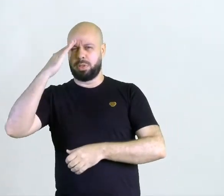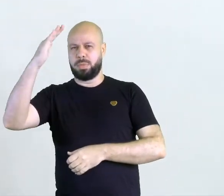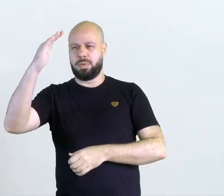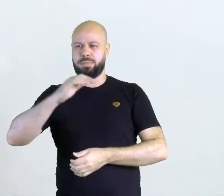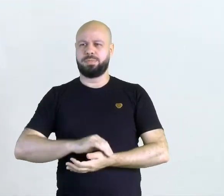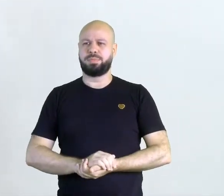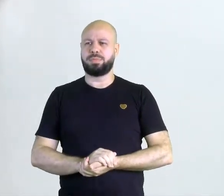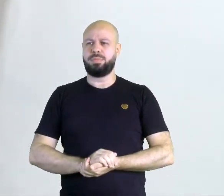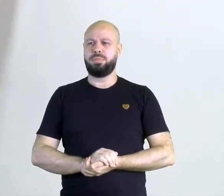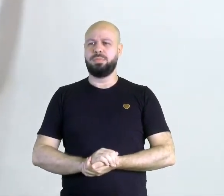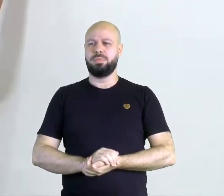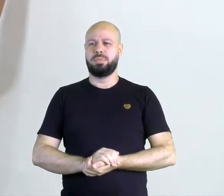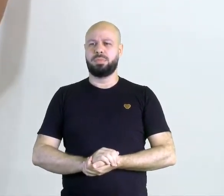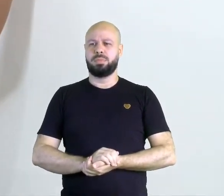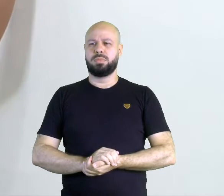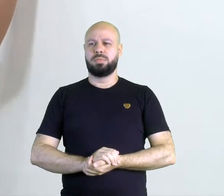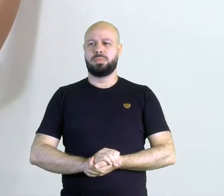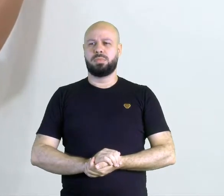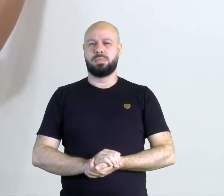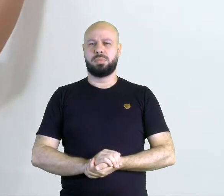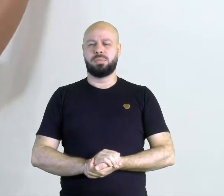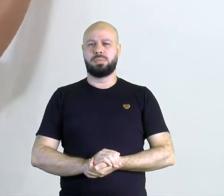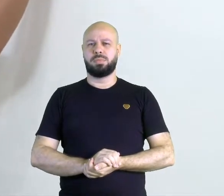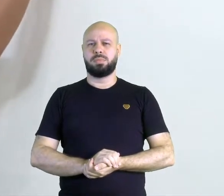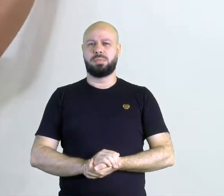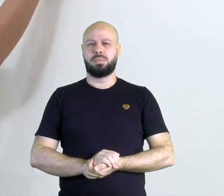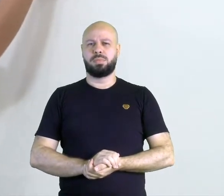main verb, ok? O verbo principal.